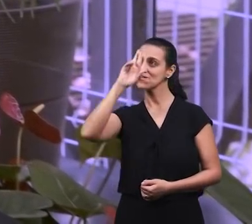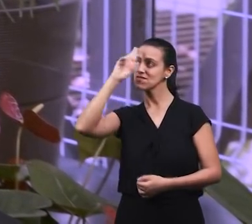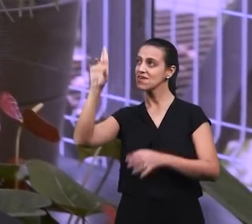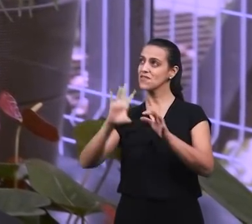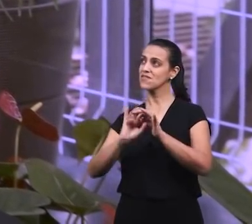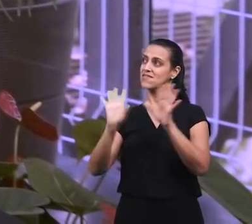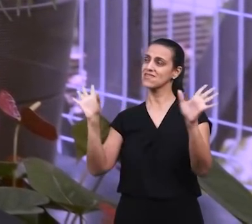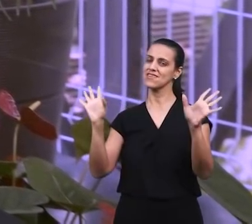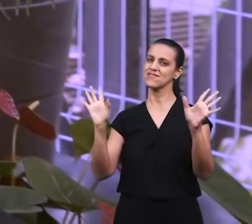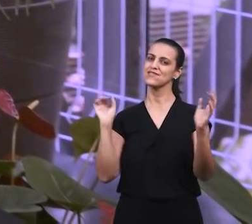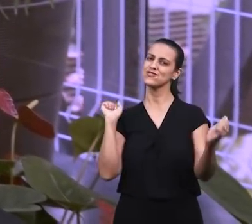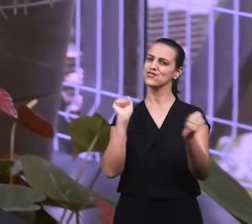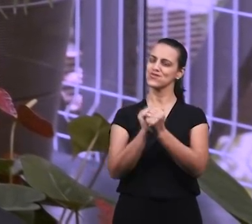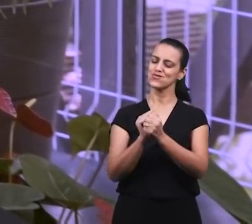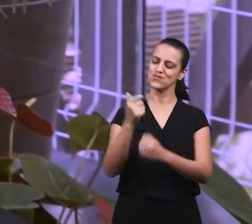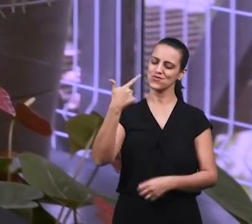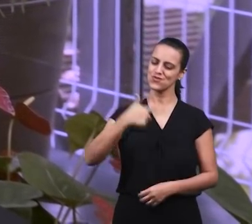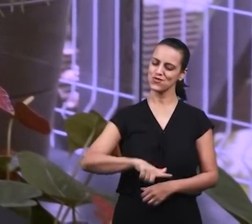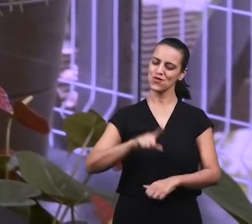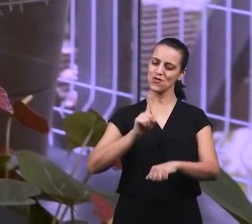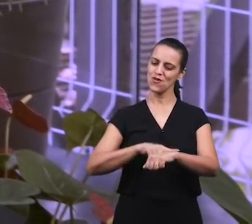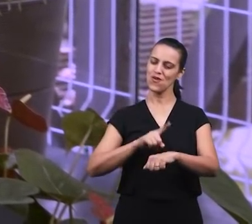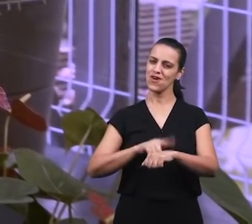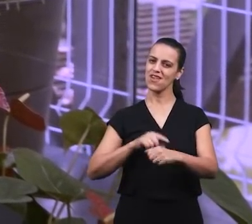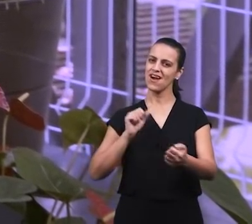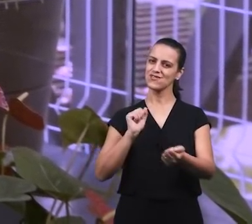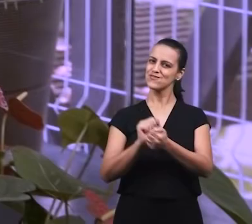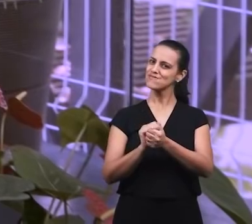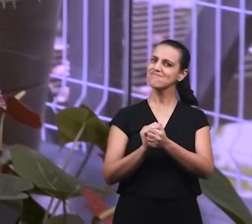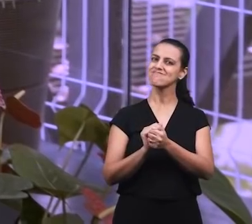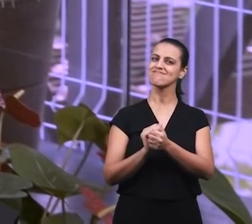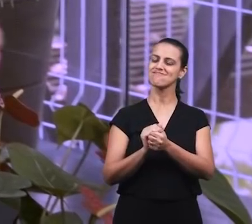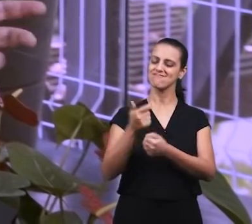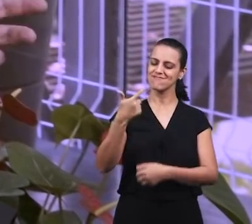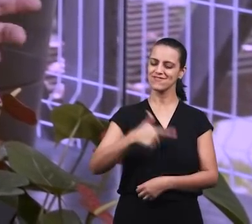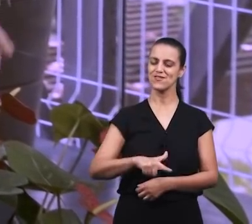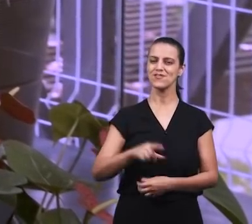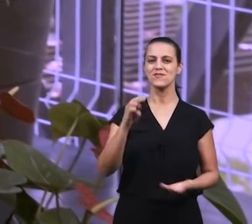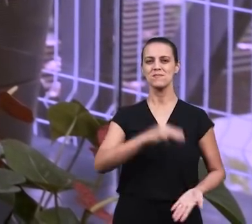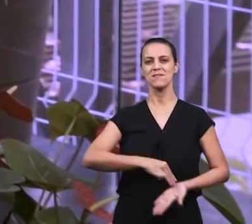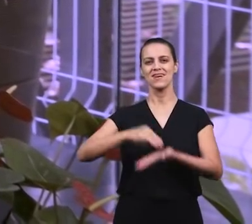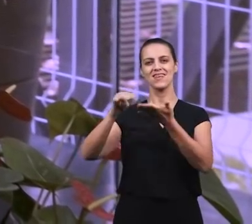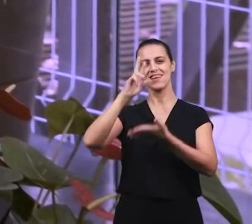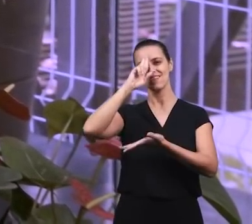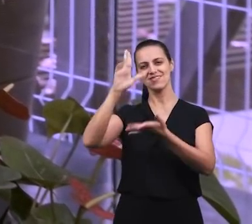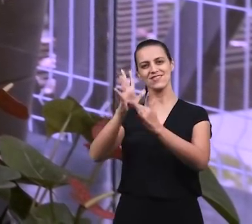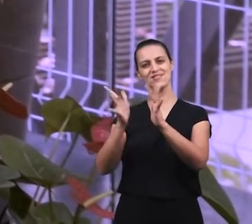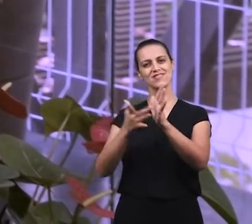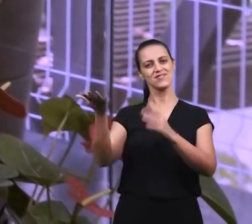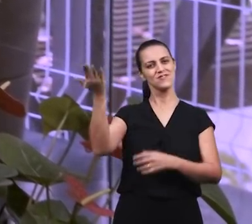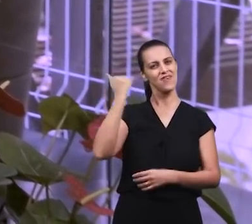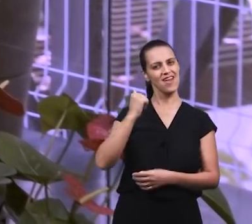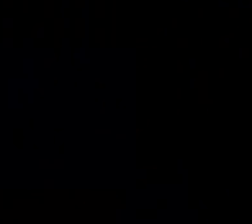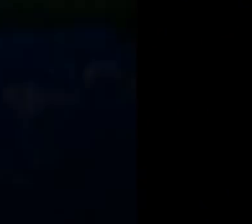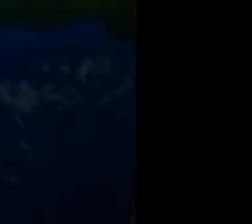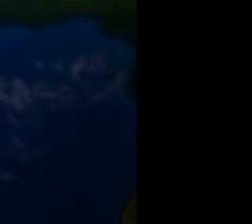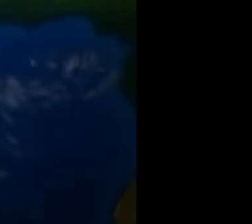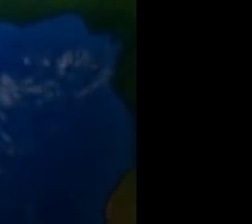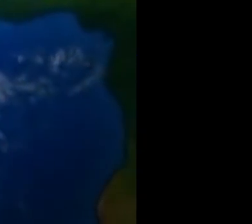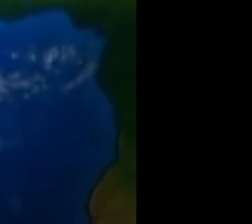permitir, estaremos juntos mais uma vez neste horário com mais uma edição do programa. Maranata, o Senhor Jesus vem!